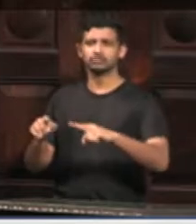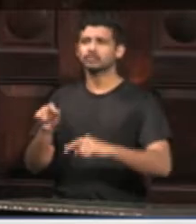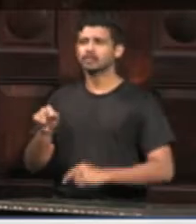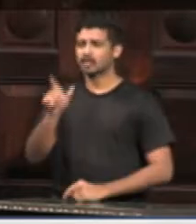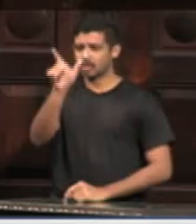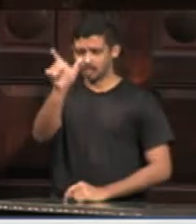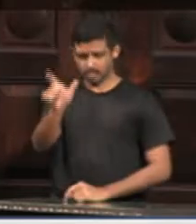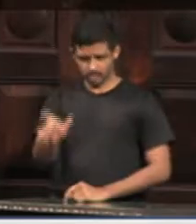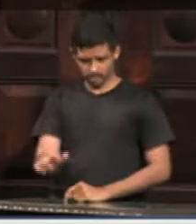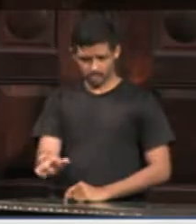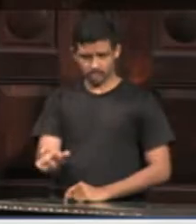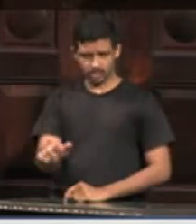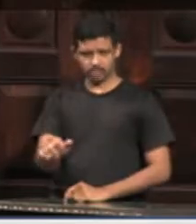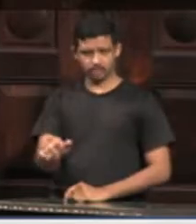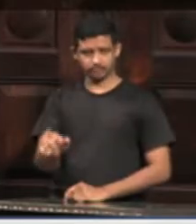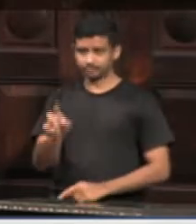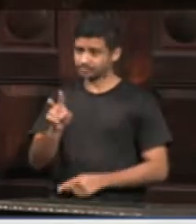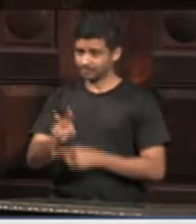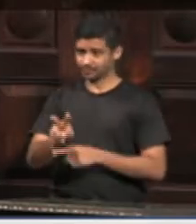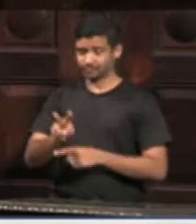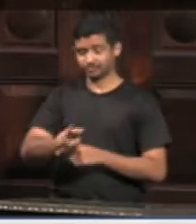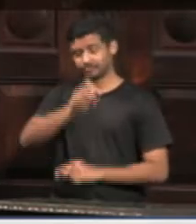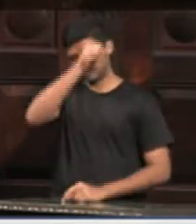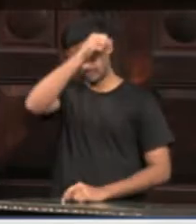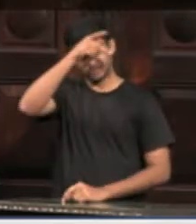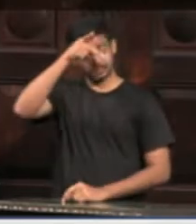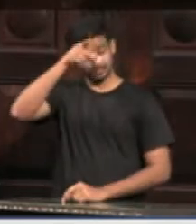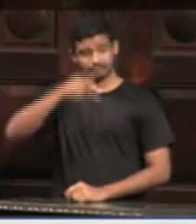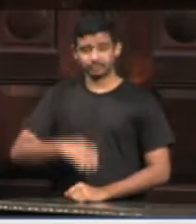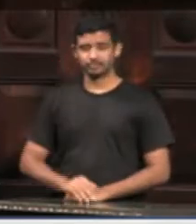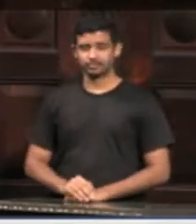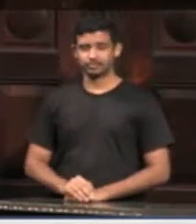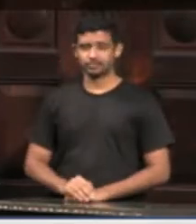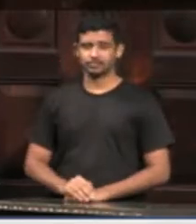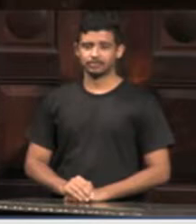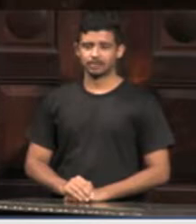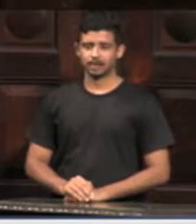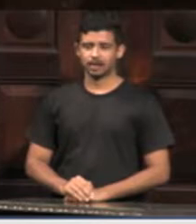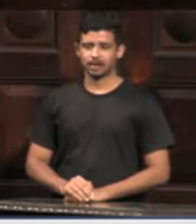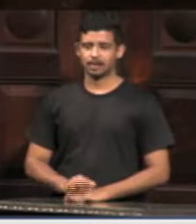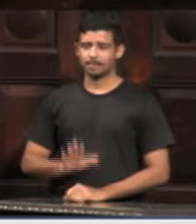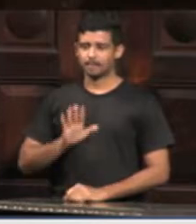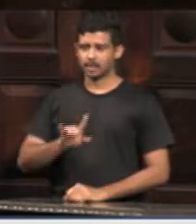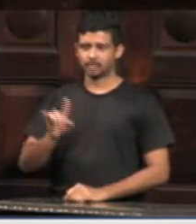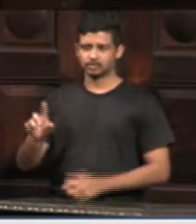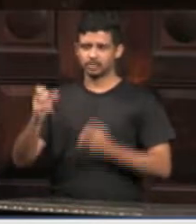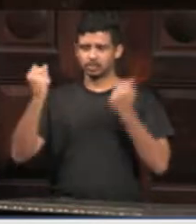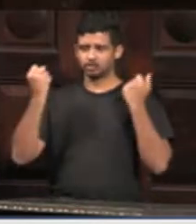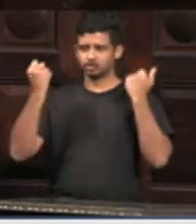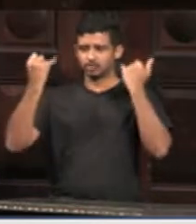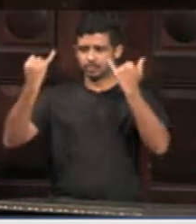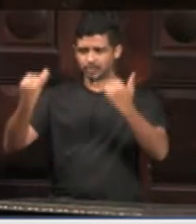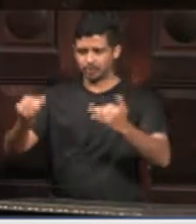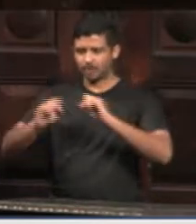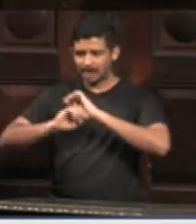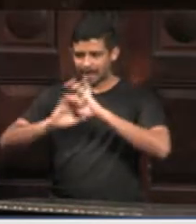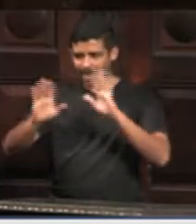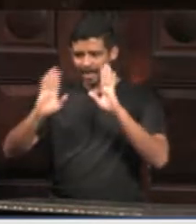à Defensoria Pública, que ele não especificou. Falou genericamente